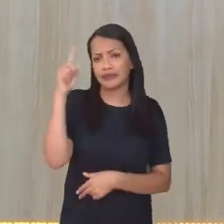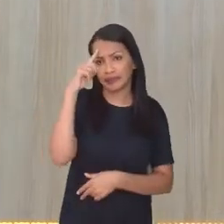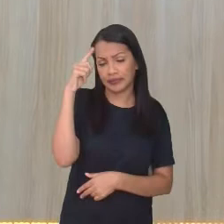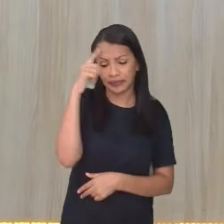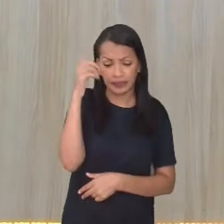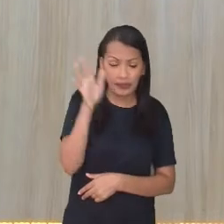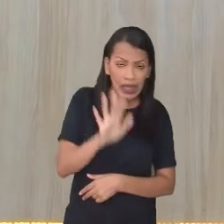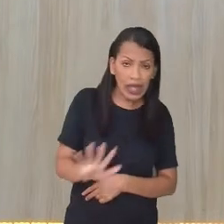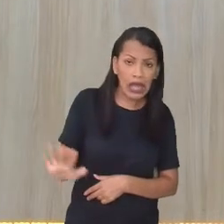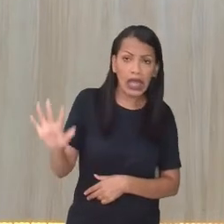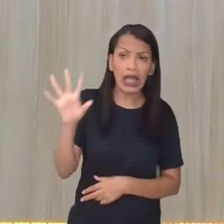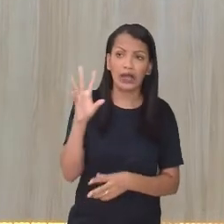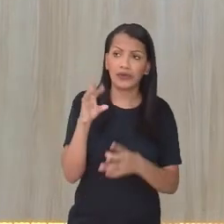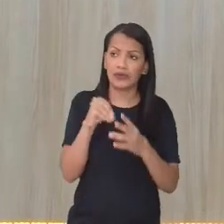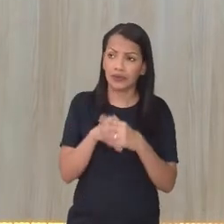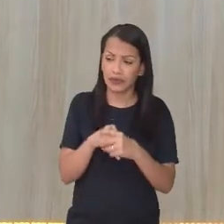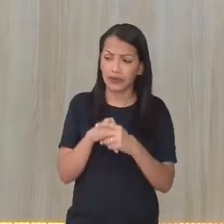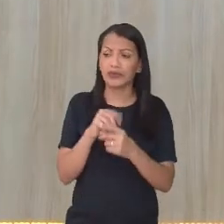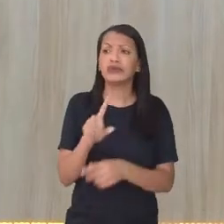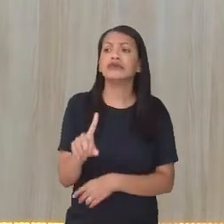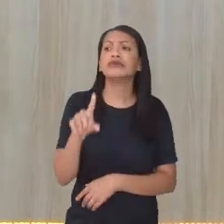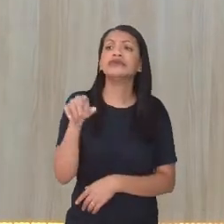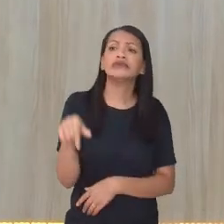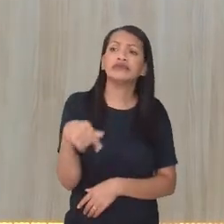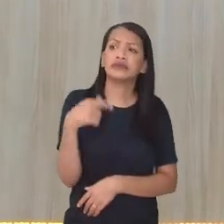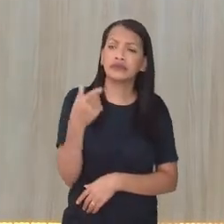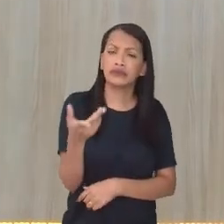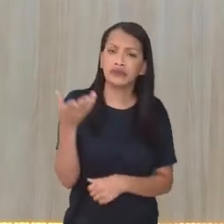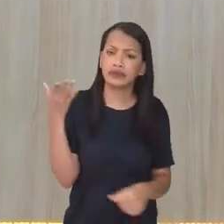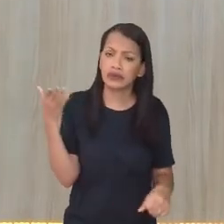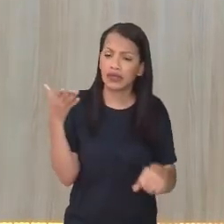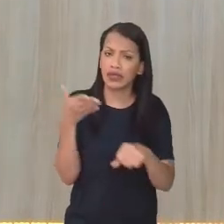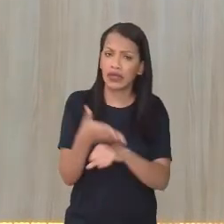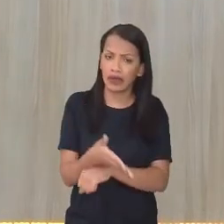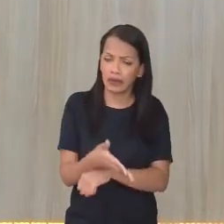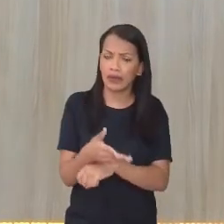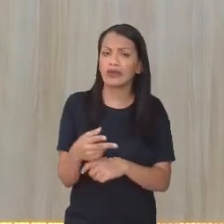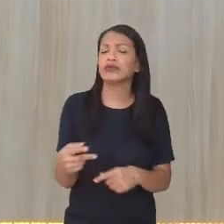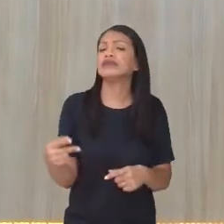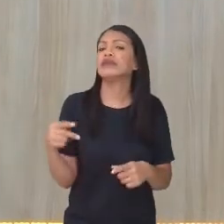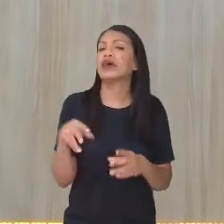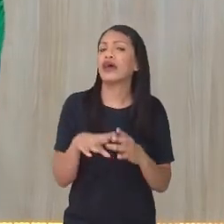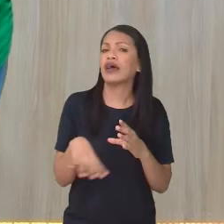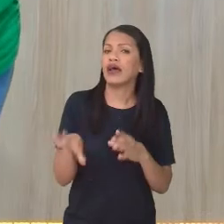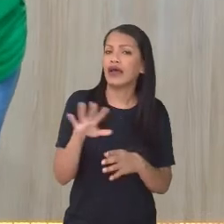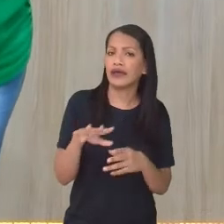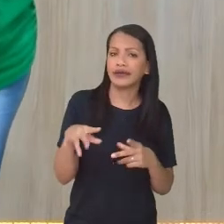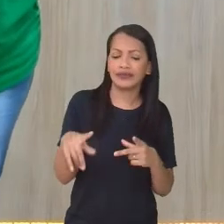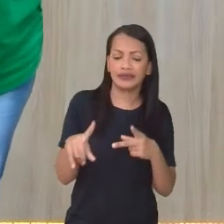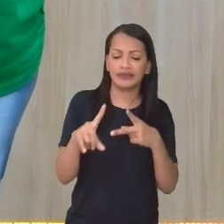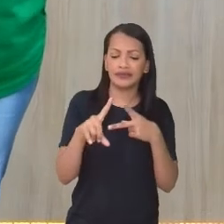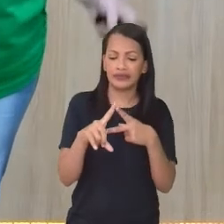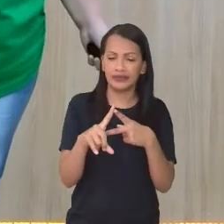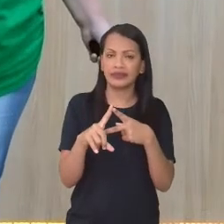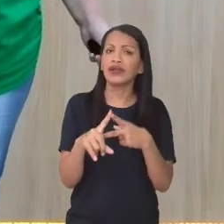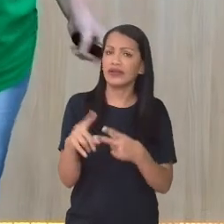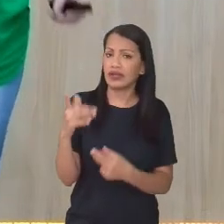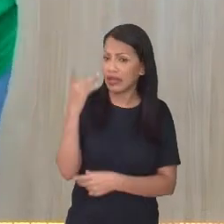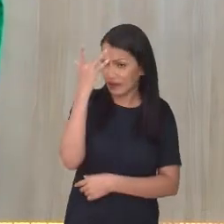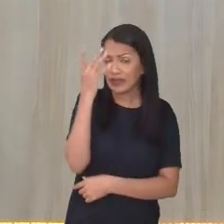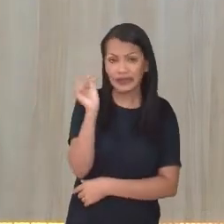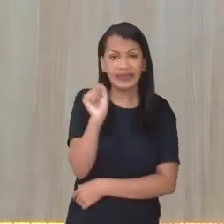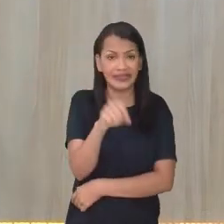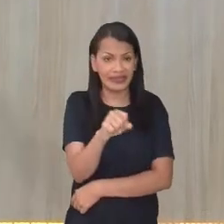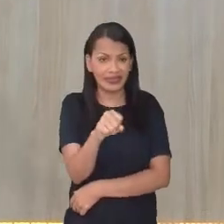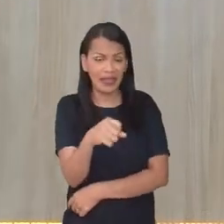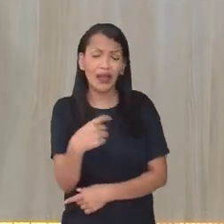do retângulo para depois entrar com a área do triângulo. Fica mais fácil ou não fica? Fica sim.